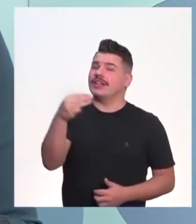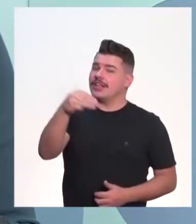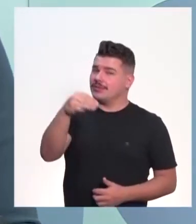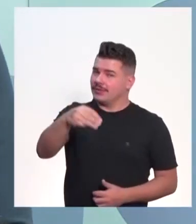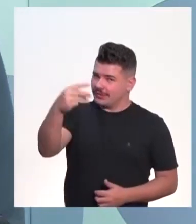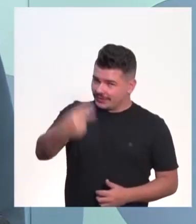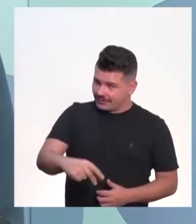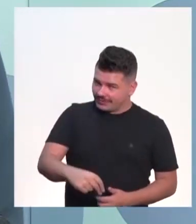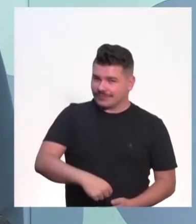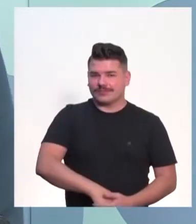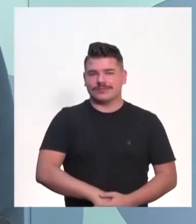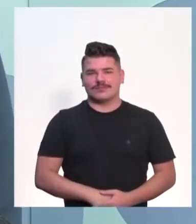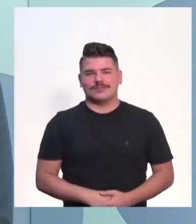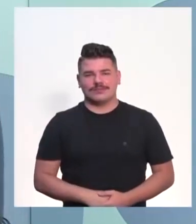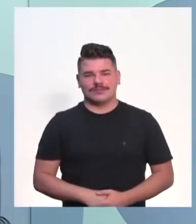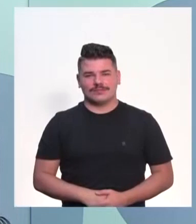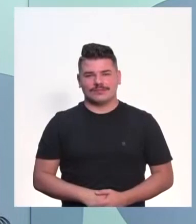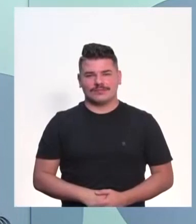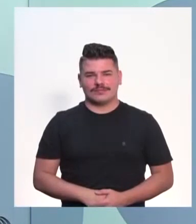lá.